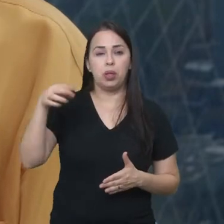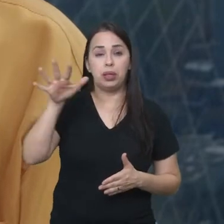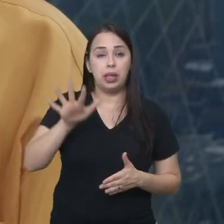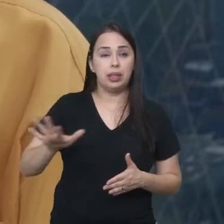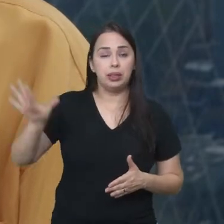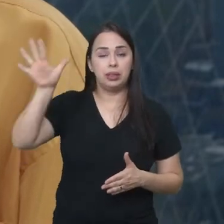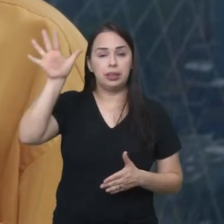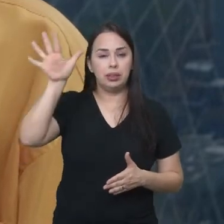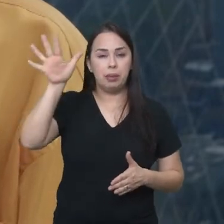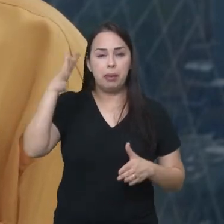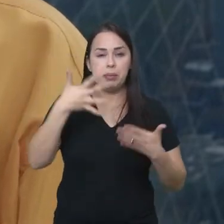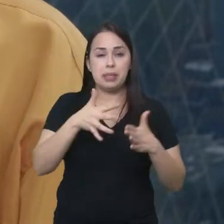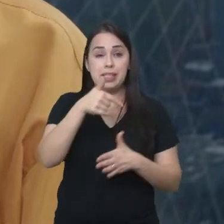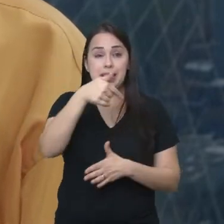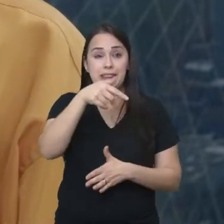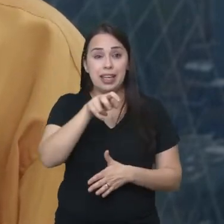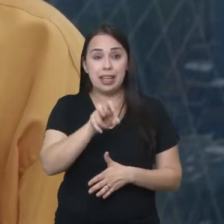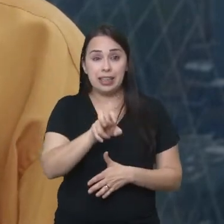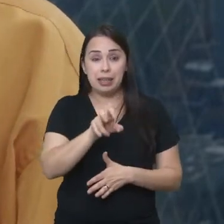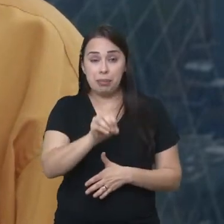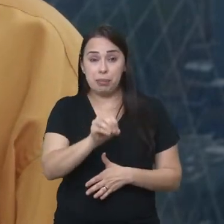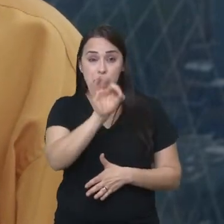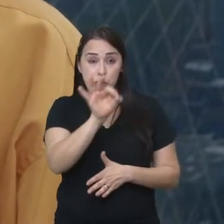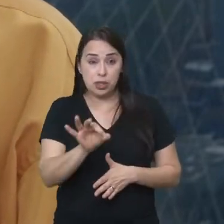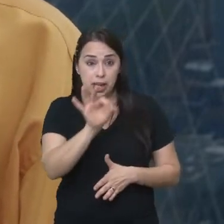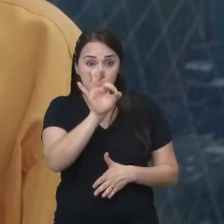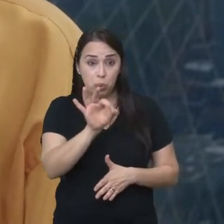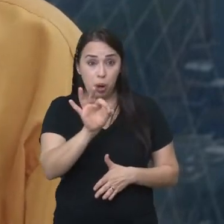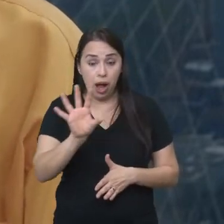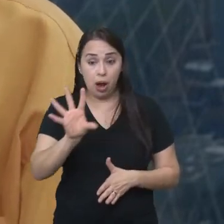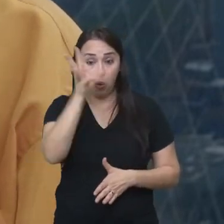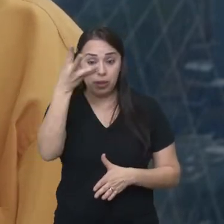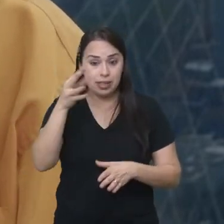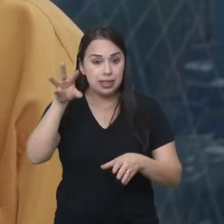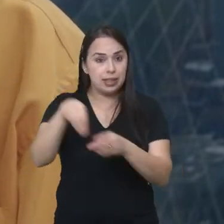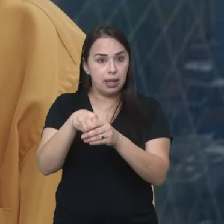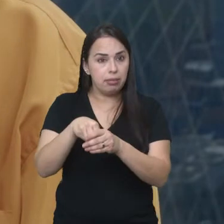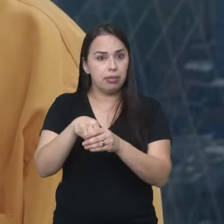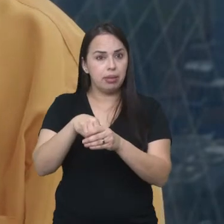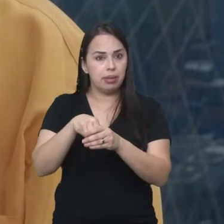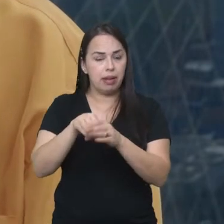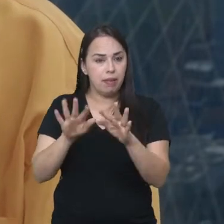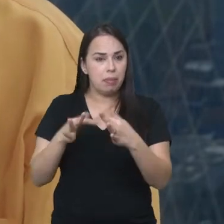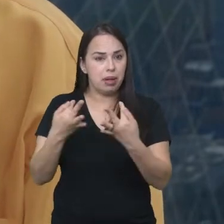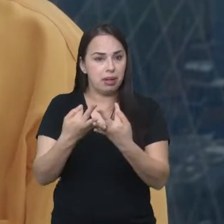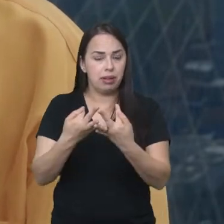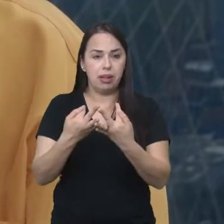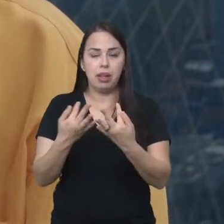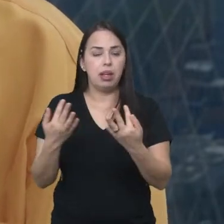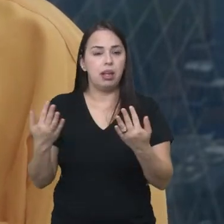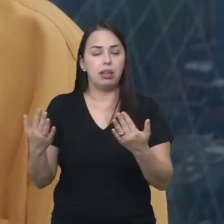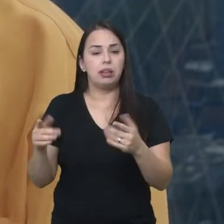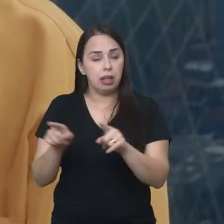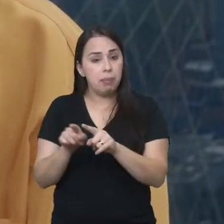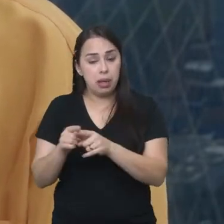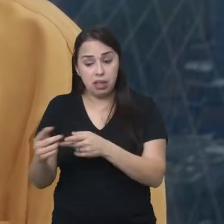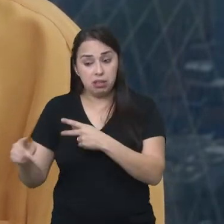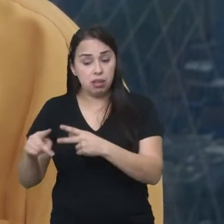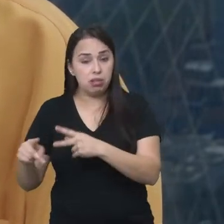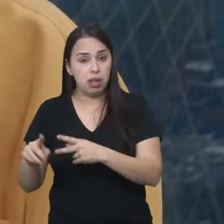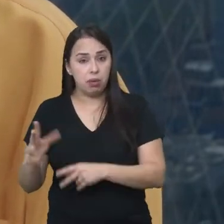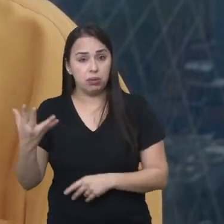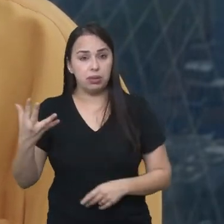das situações acontecem na família, é uma realidade da nossa cidade também. Vai mudar um pouco da realidade do contexto quando a gente vai falar da